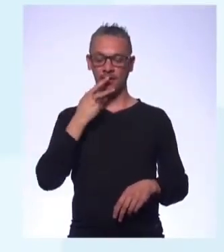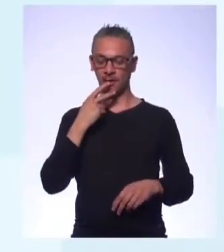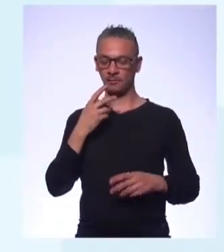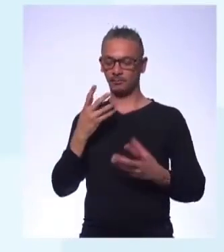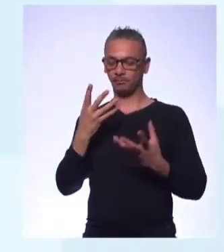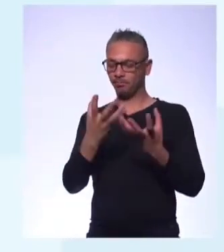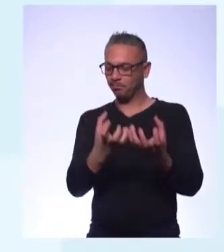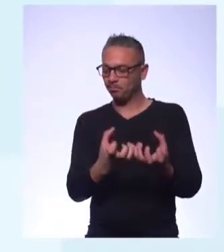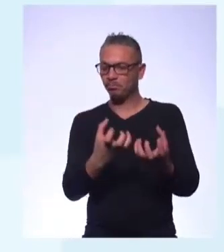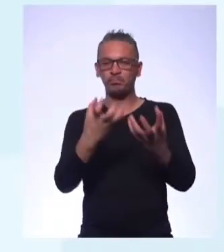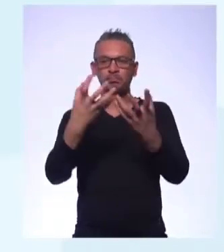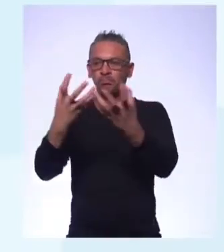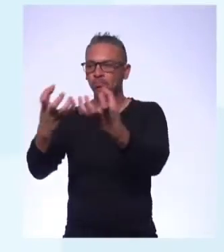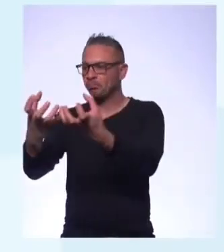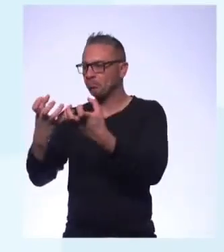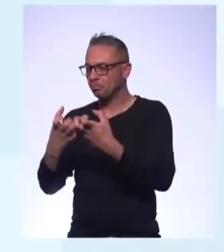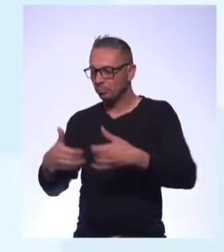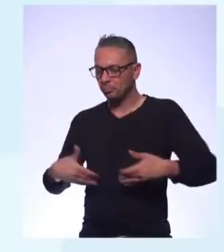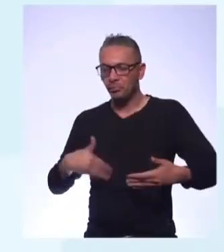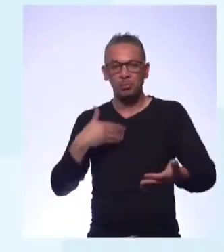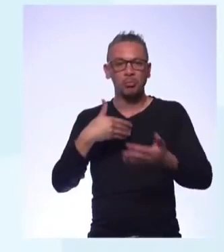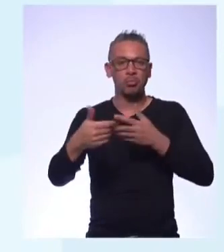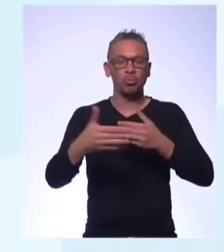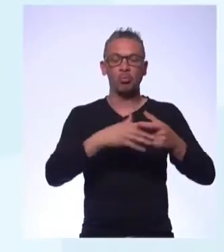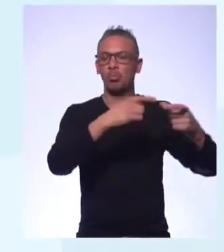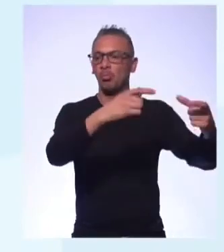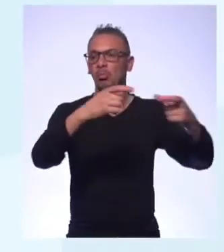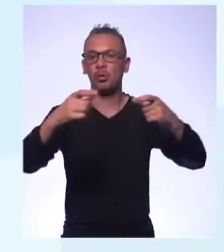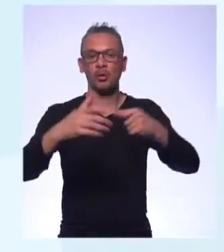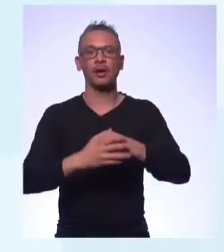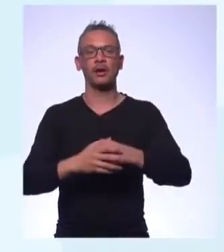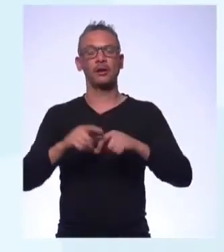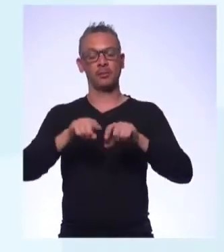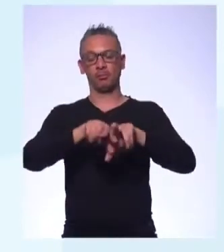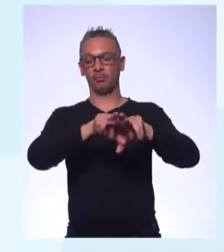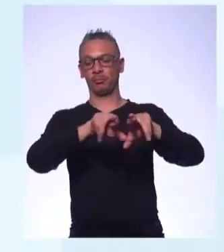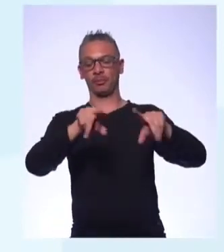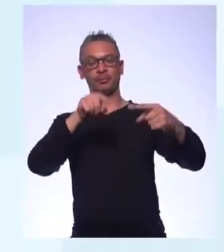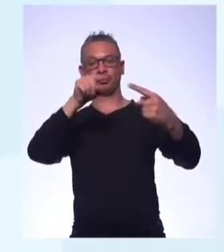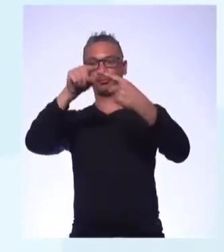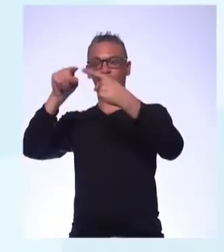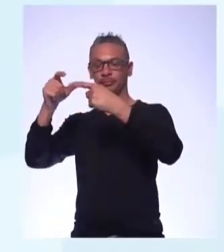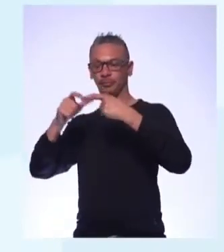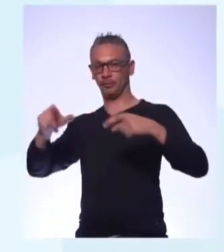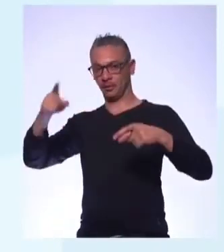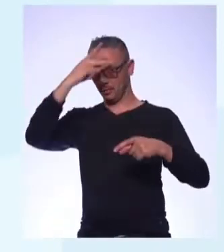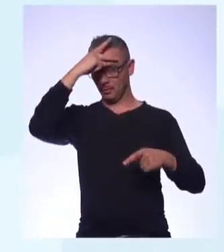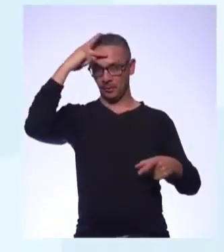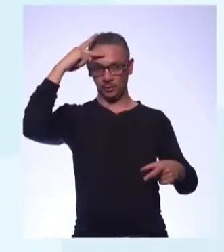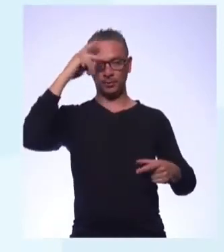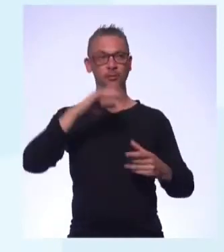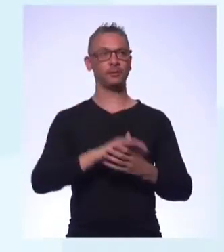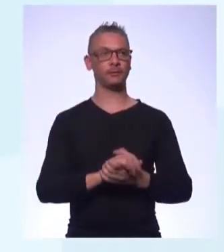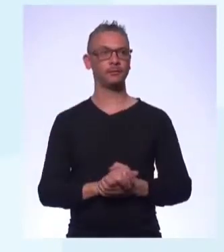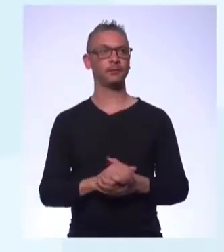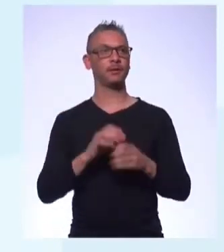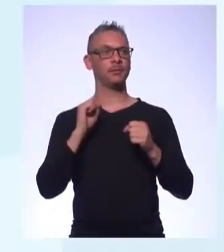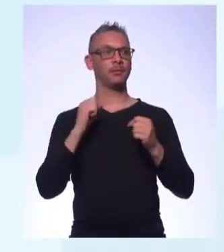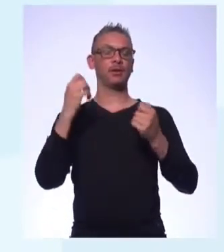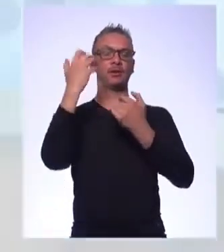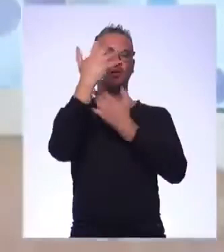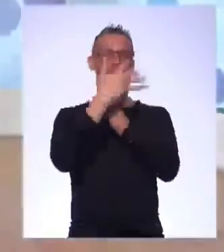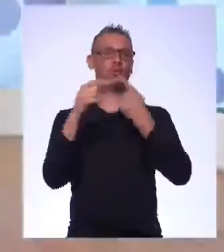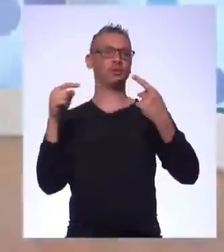qualquer canto, riqueza são diferenças. Né? Então é muito bacana. Muito bem. Olha, eu poderia citar essa música aqui? O